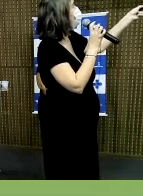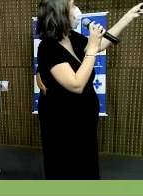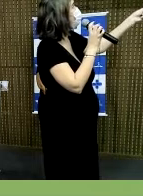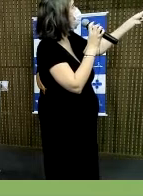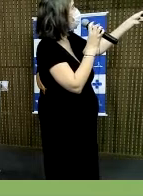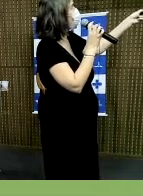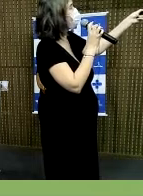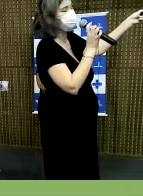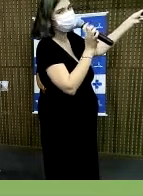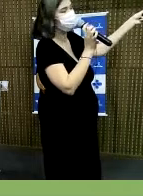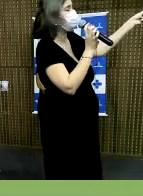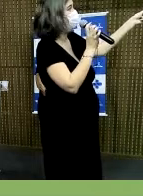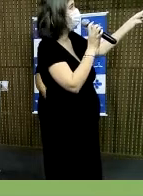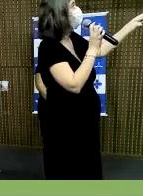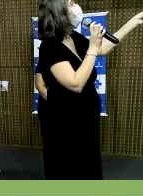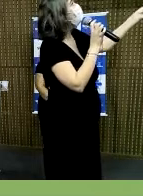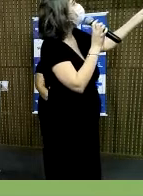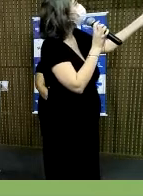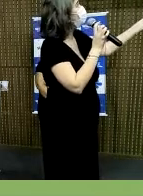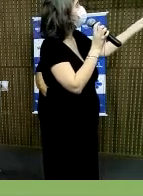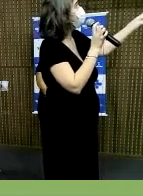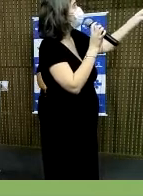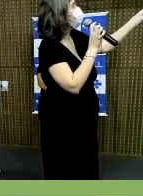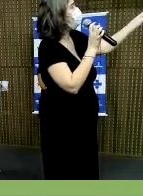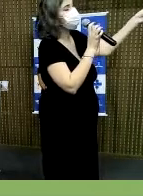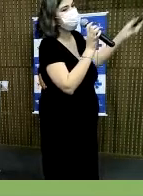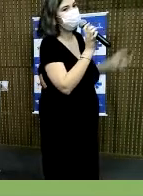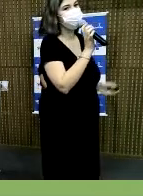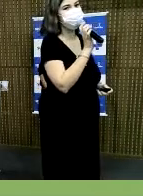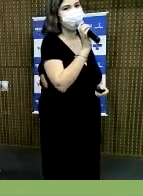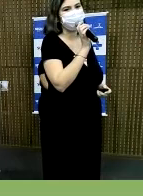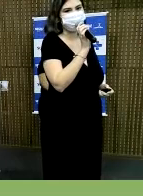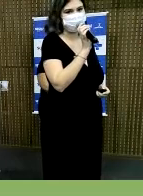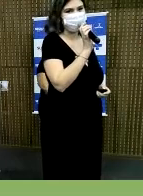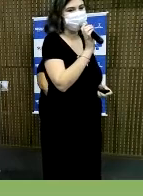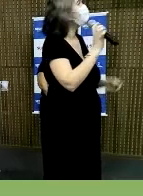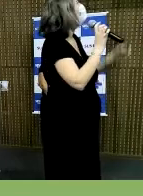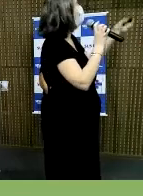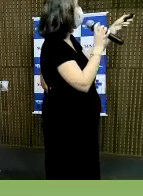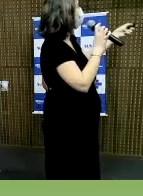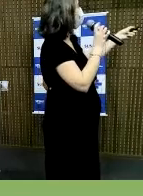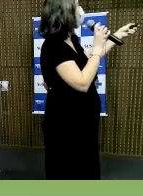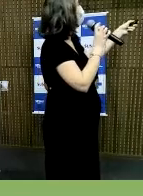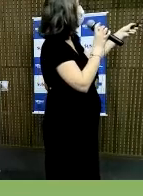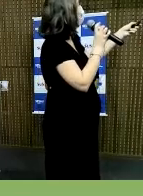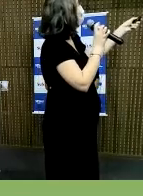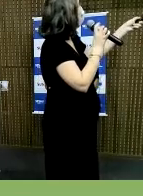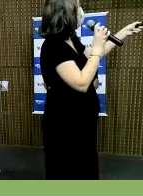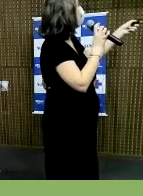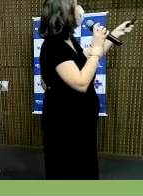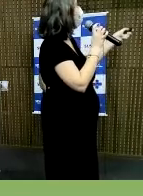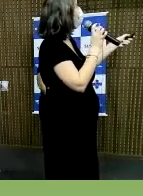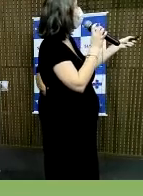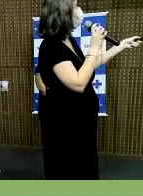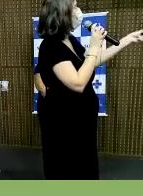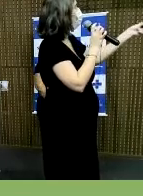passado foi 89% de enfermagem, e só nesse primeiro semestre já tivemos 146%. A mesma coisa dos